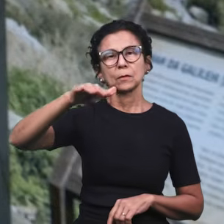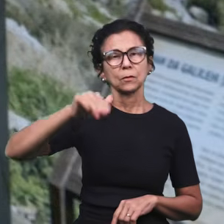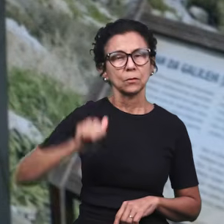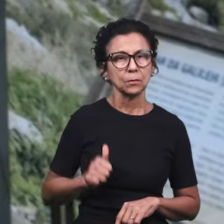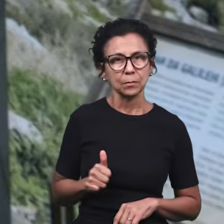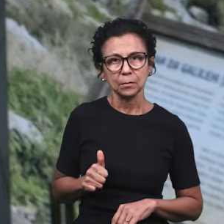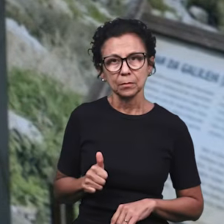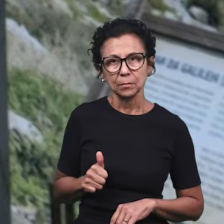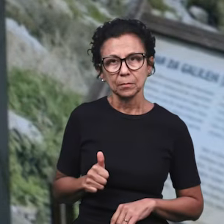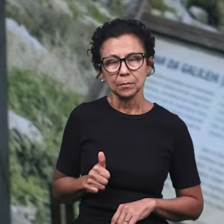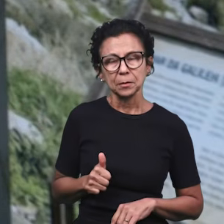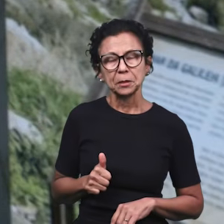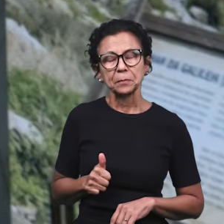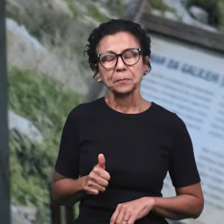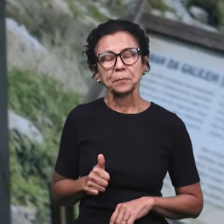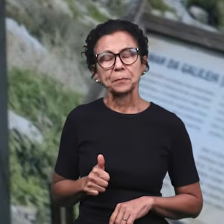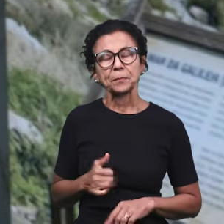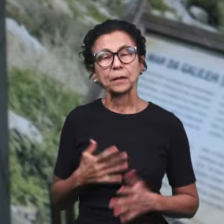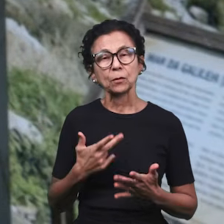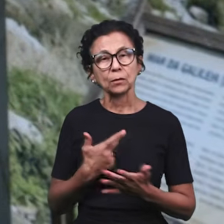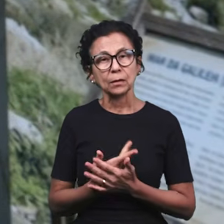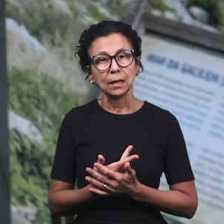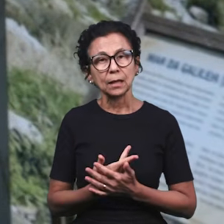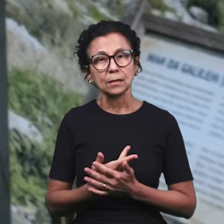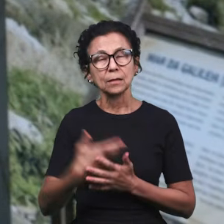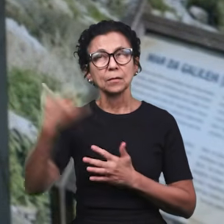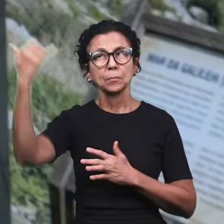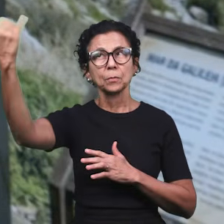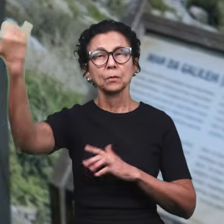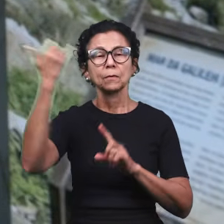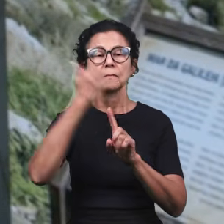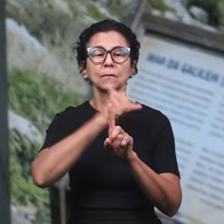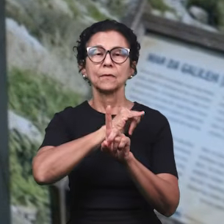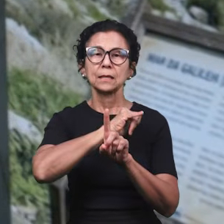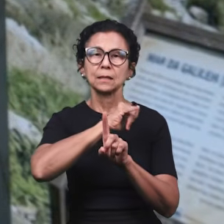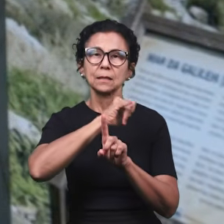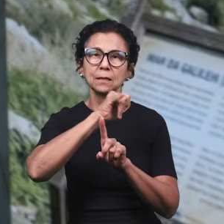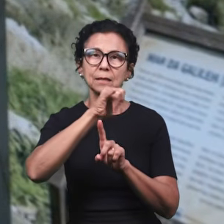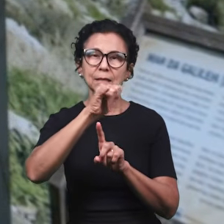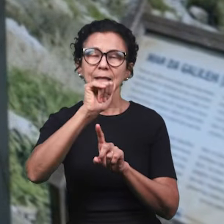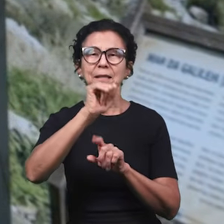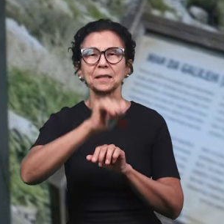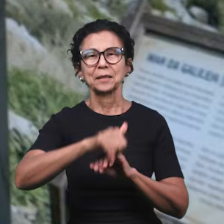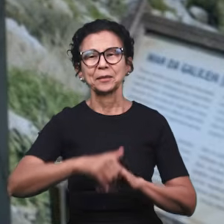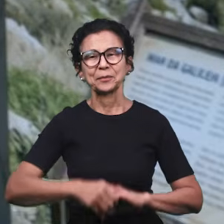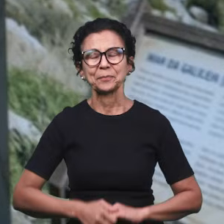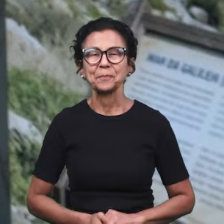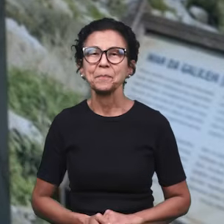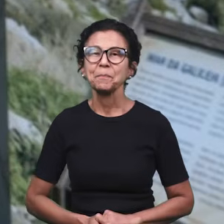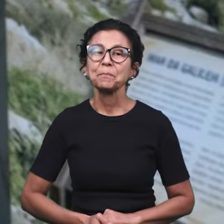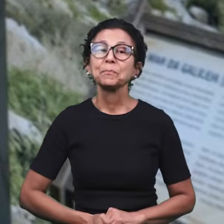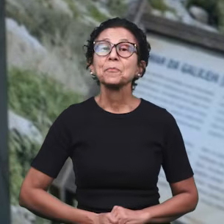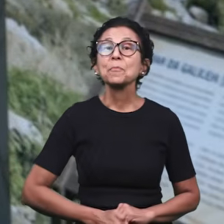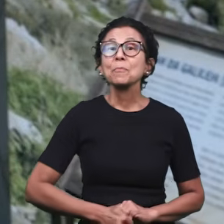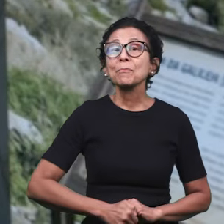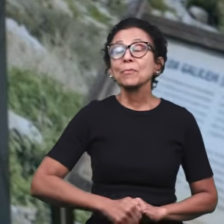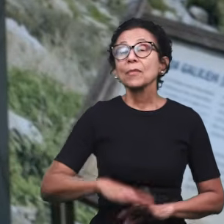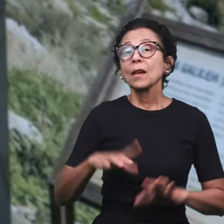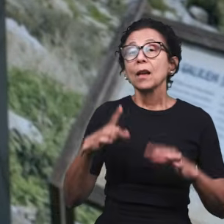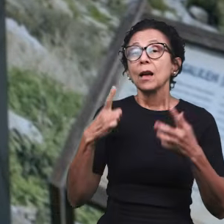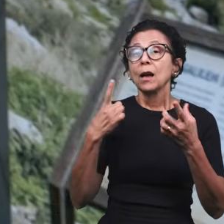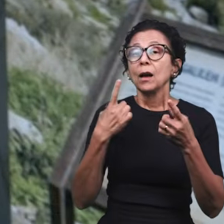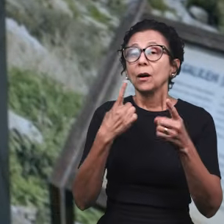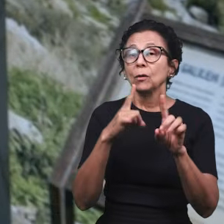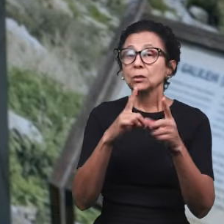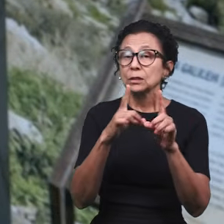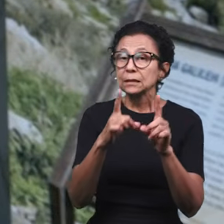e os pescadores de homens, de fato, aconteceram uma pesca para o reino de Deus.